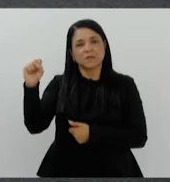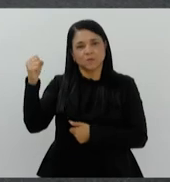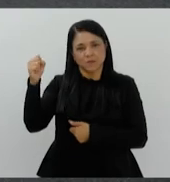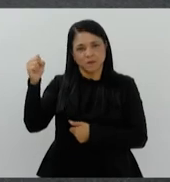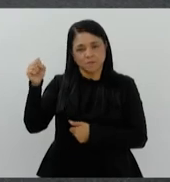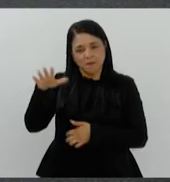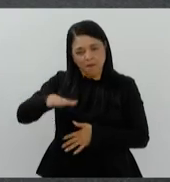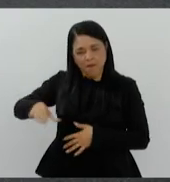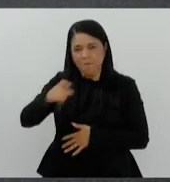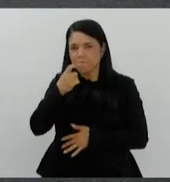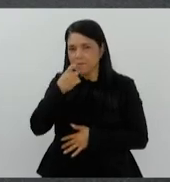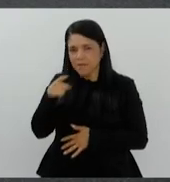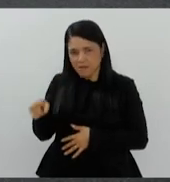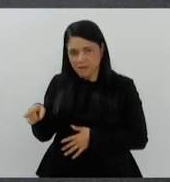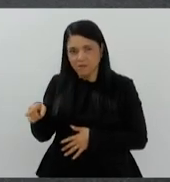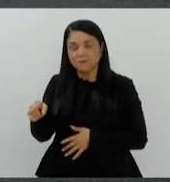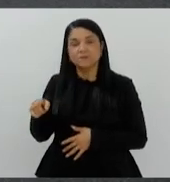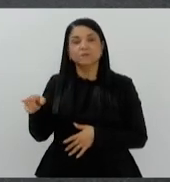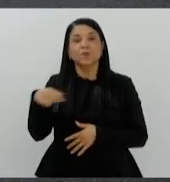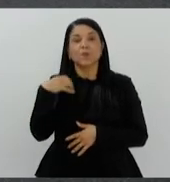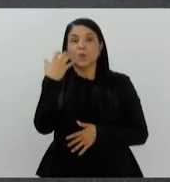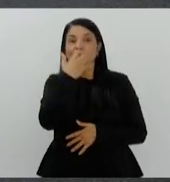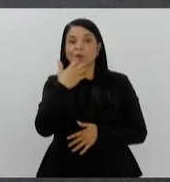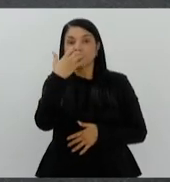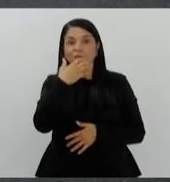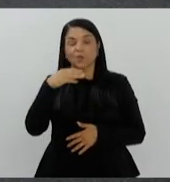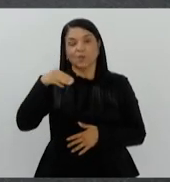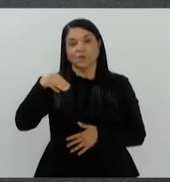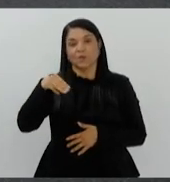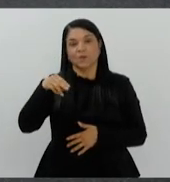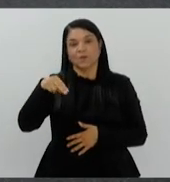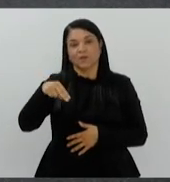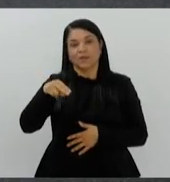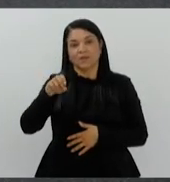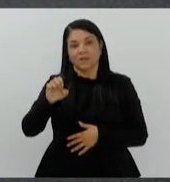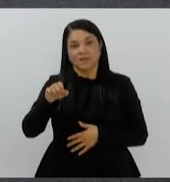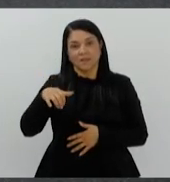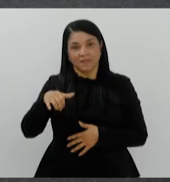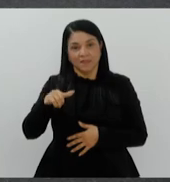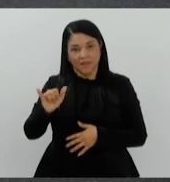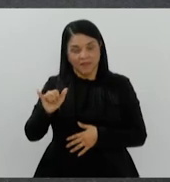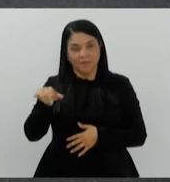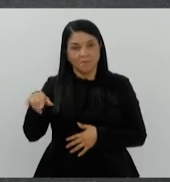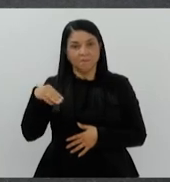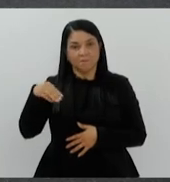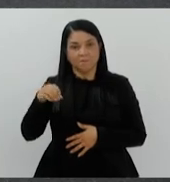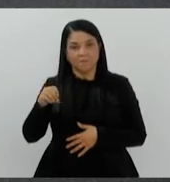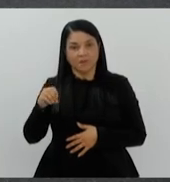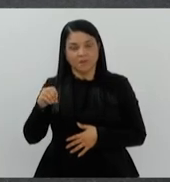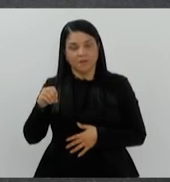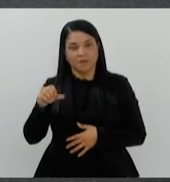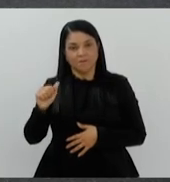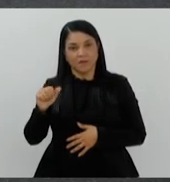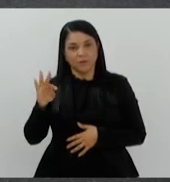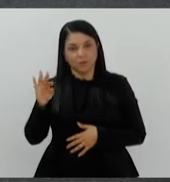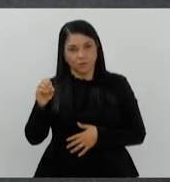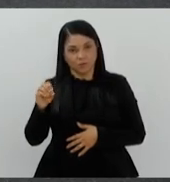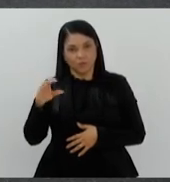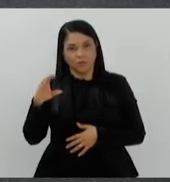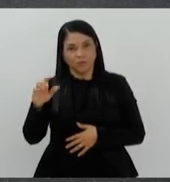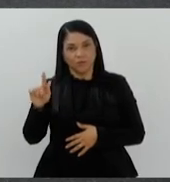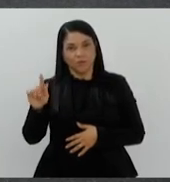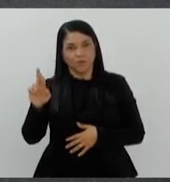inclusive, que o nosso grande cantor Ney Mato Grosso tinha uma RPPN,